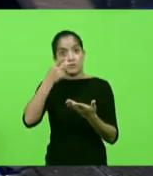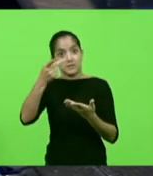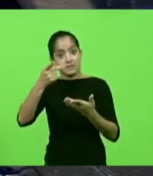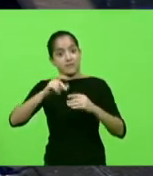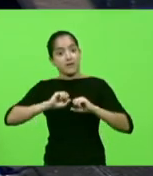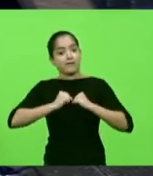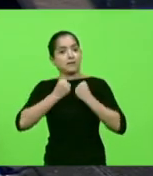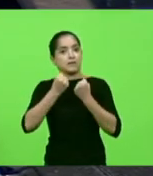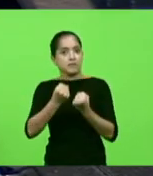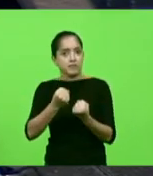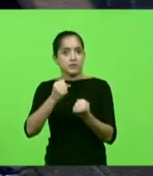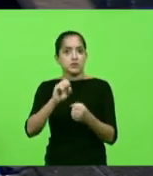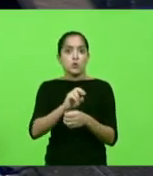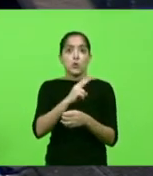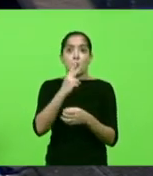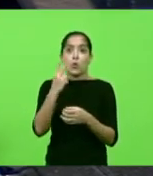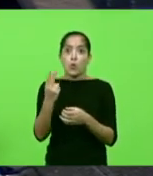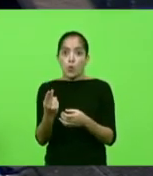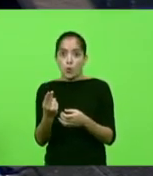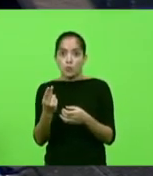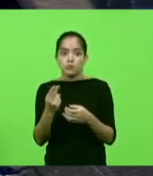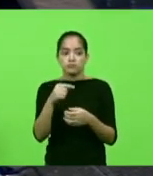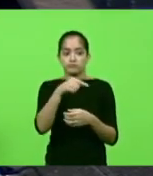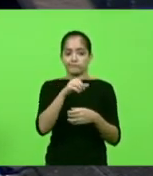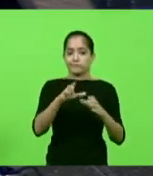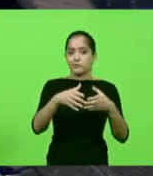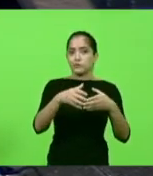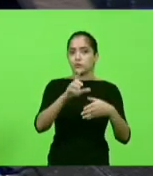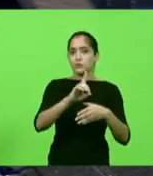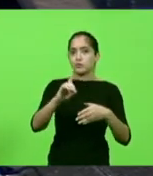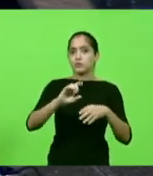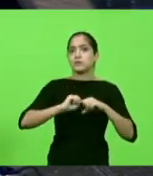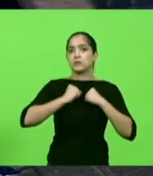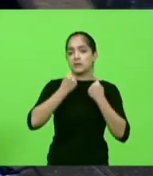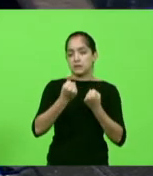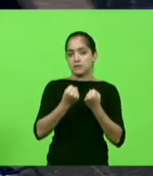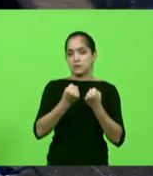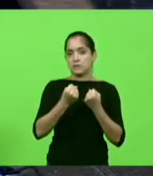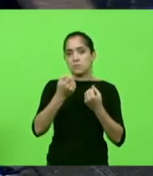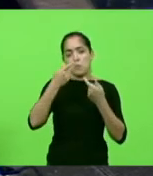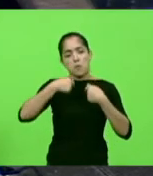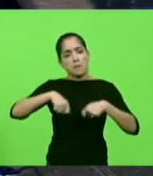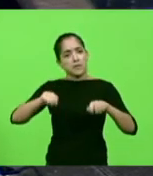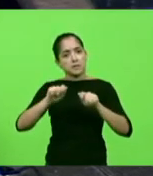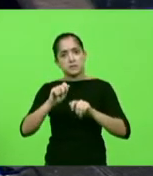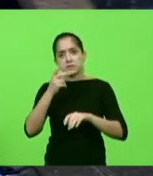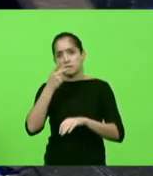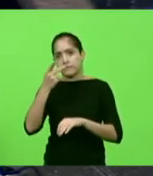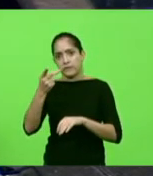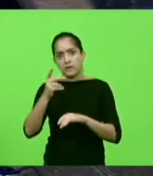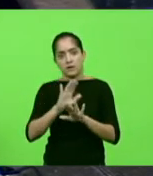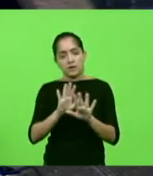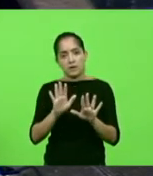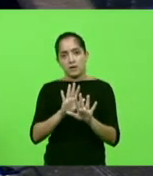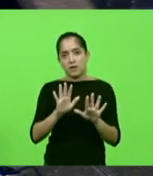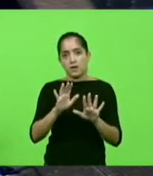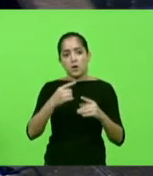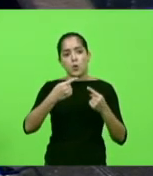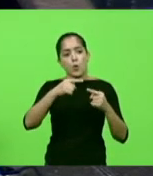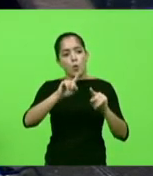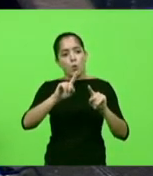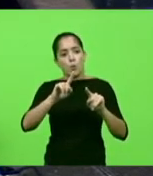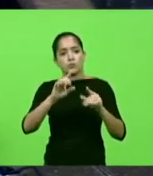defenderia ou ao que supostamente a direita deveria defender. Não. Você não precisa falar abertamente contra a liberdade